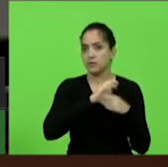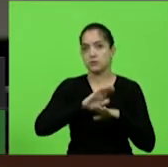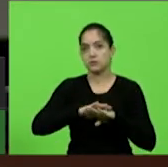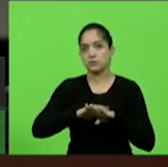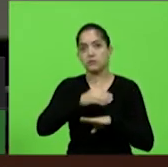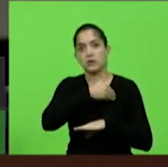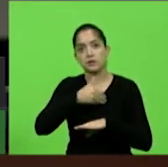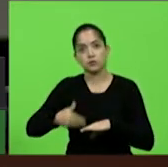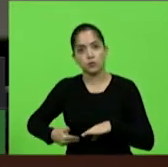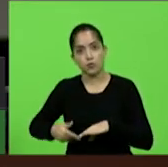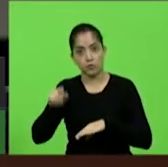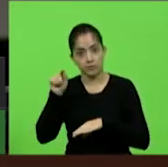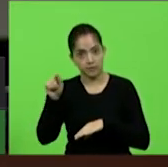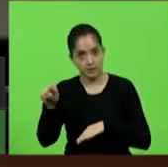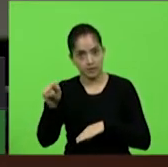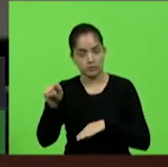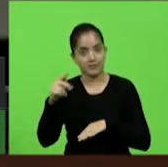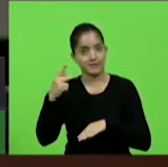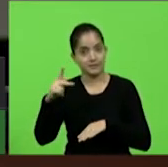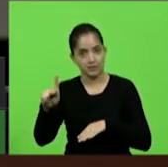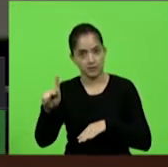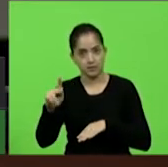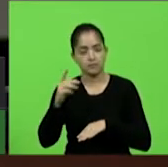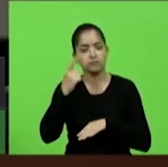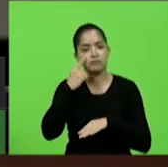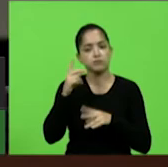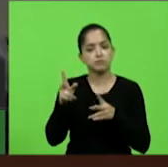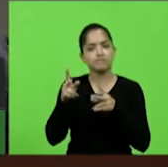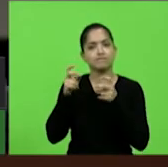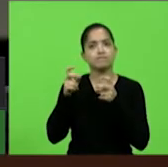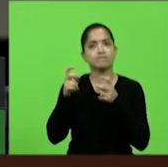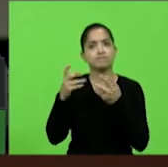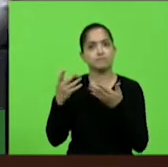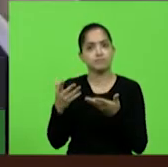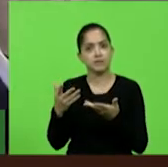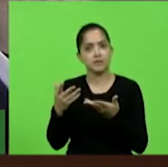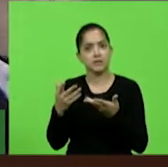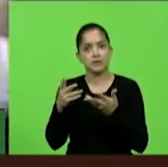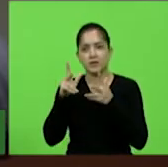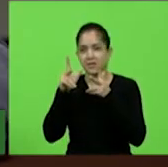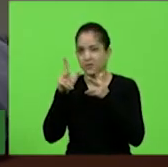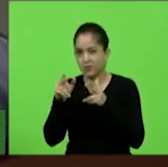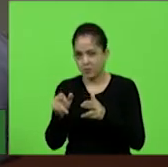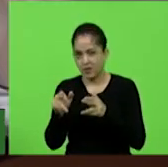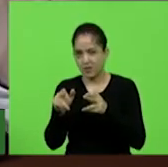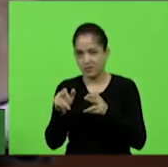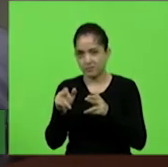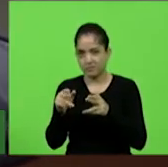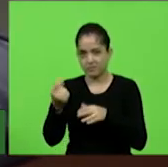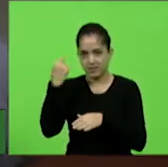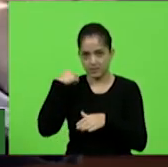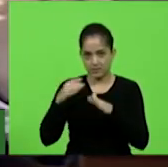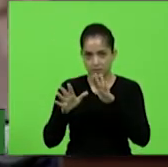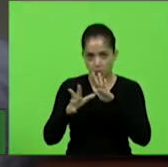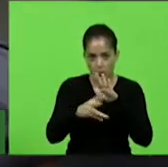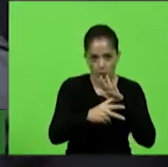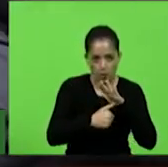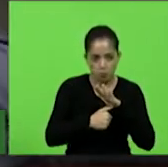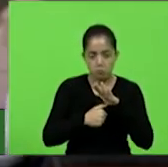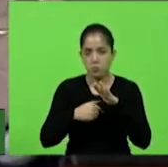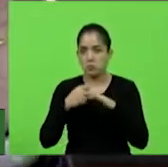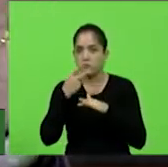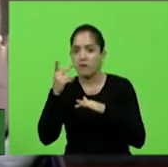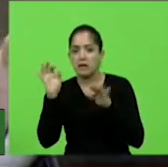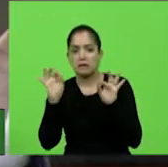Estado. E eu estou vendo que o governo do Estado está fazendo isso daí igual o roubo. Está querendo que passe, ninguém fale,